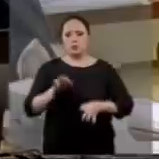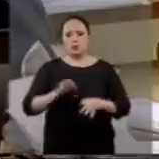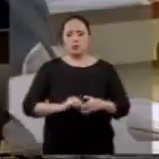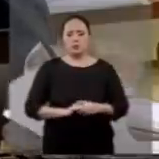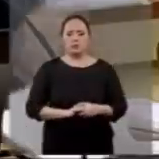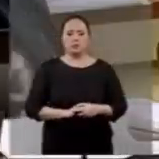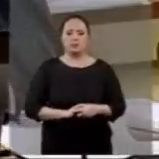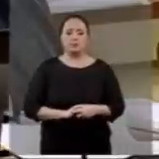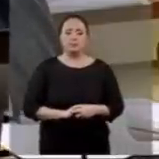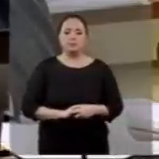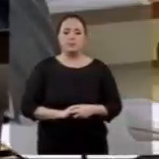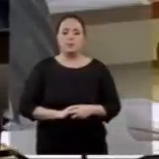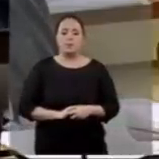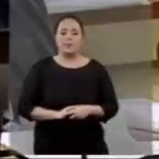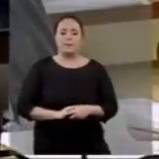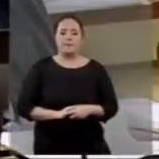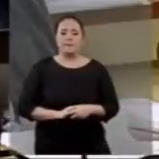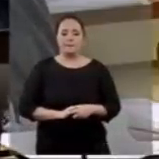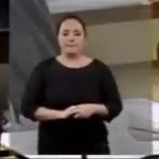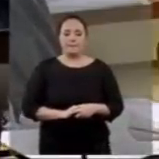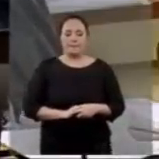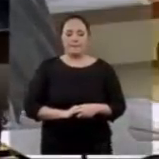eu destaco, como fez o ministro